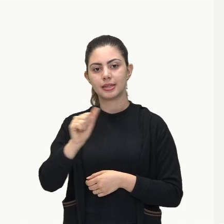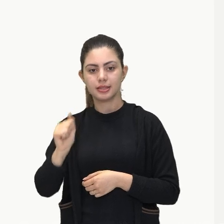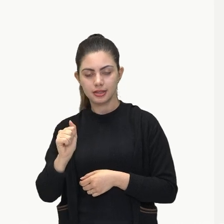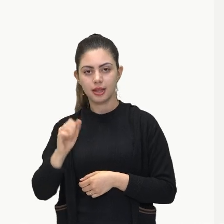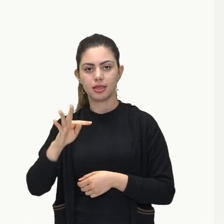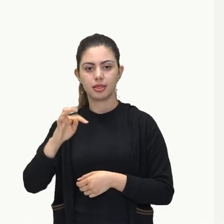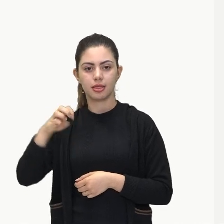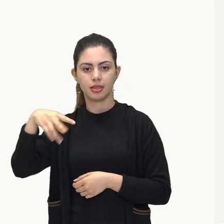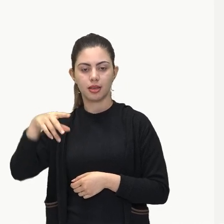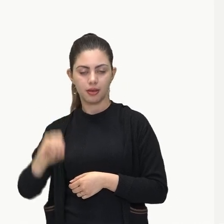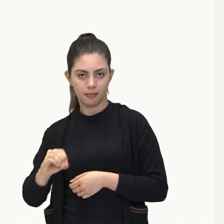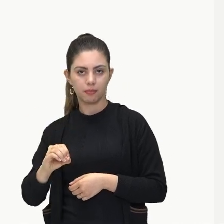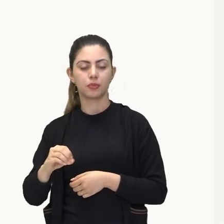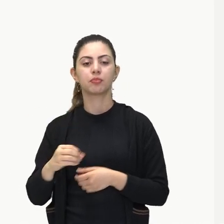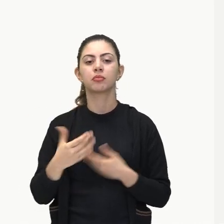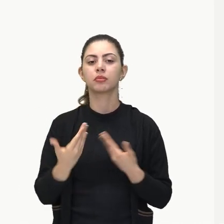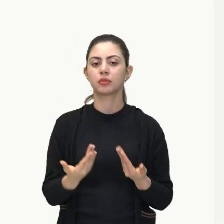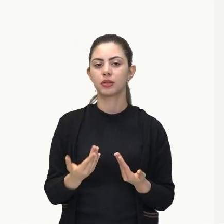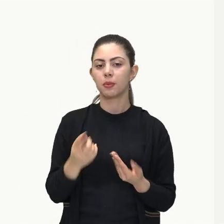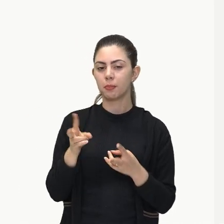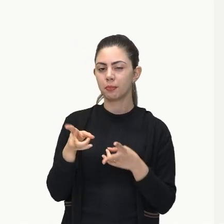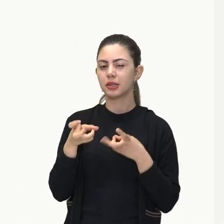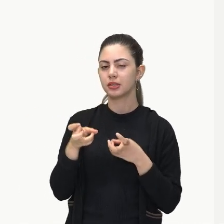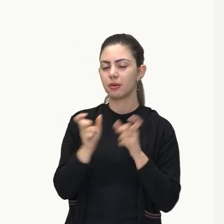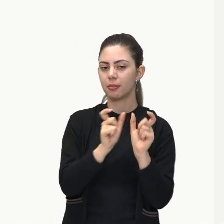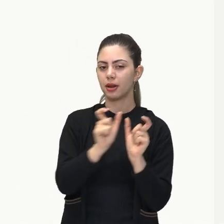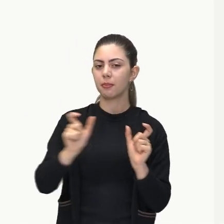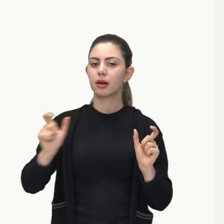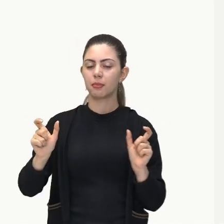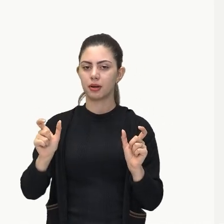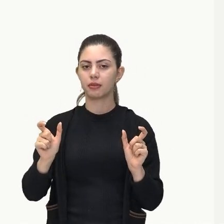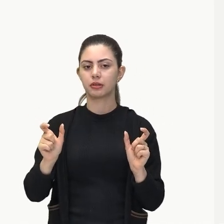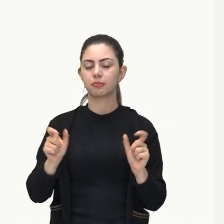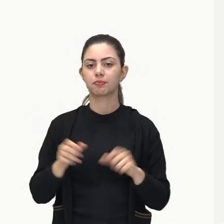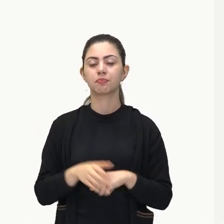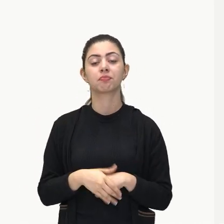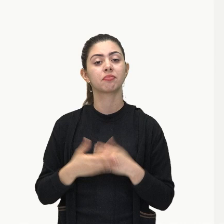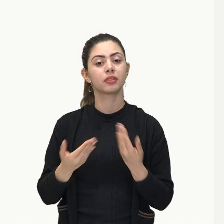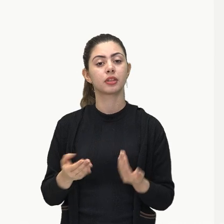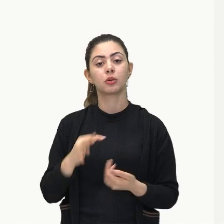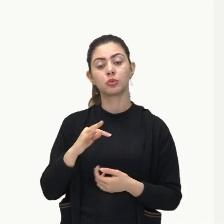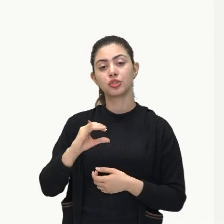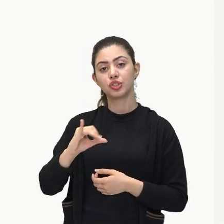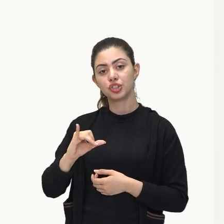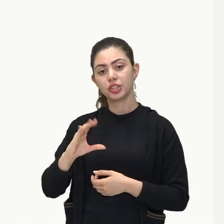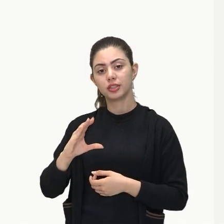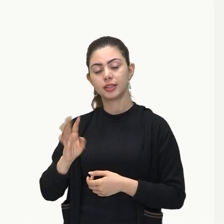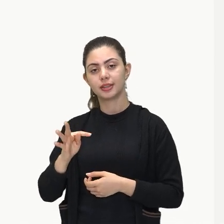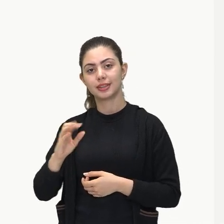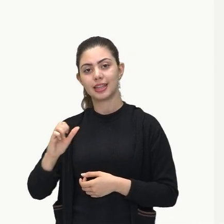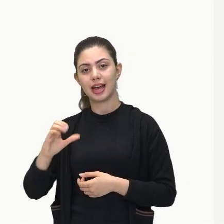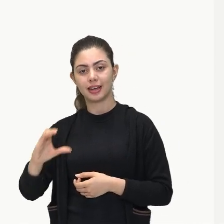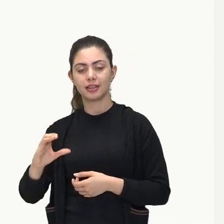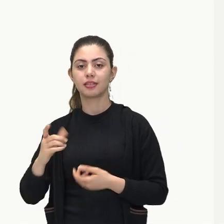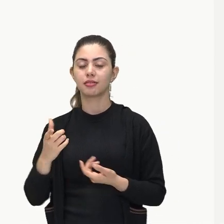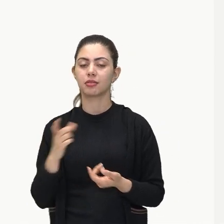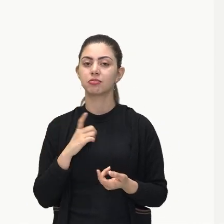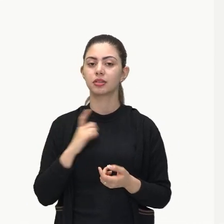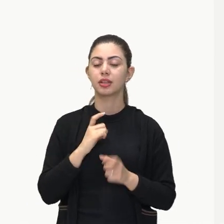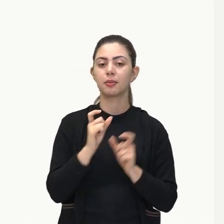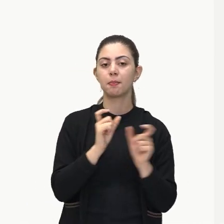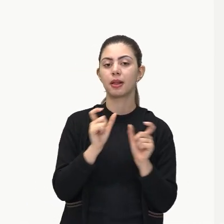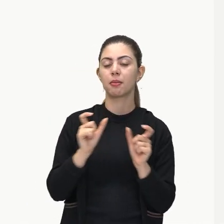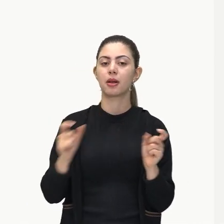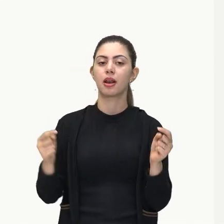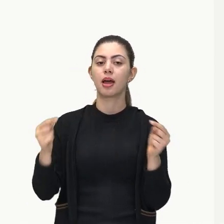tic-tac. Tic-tac, passa, hora. O próprio tic-tac fica representado nessas pausas que o